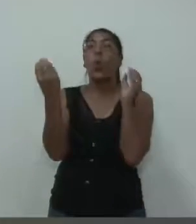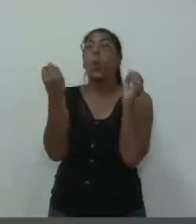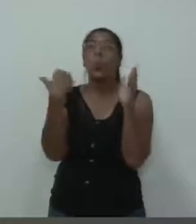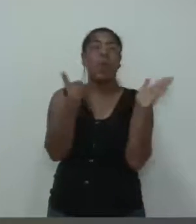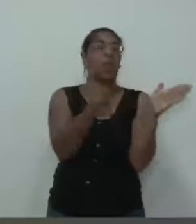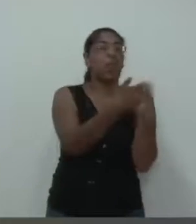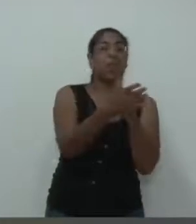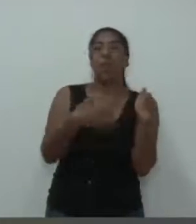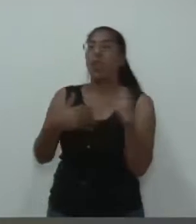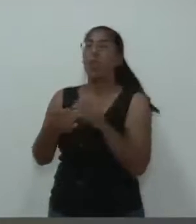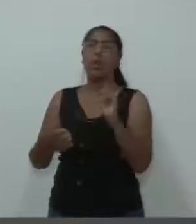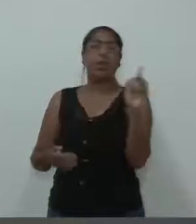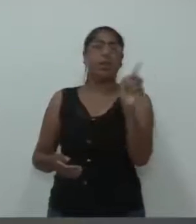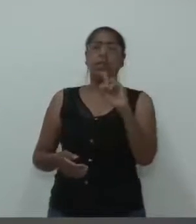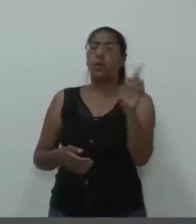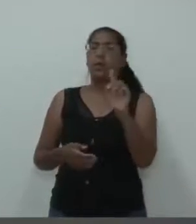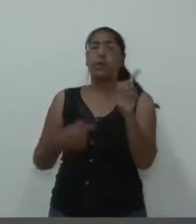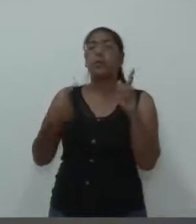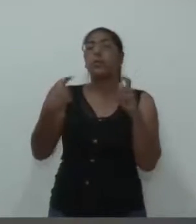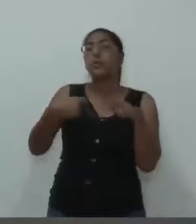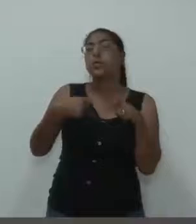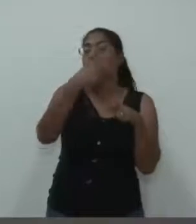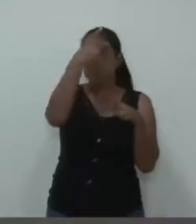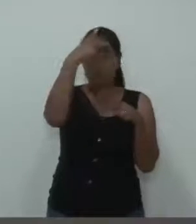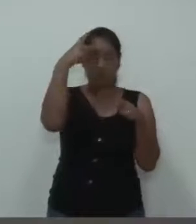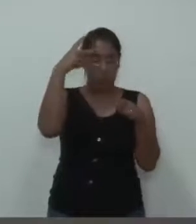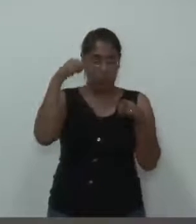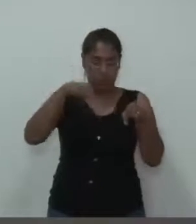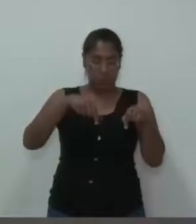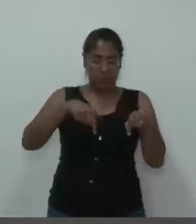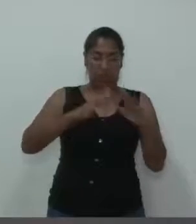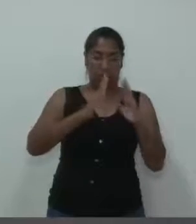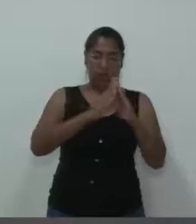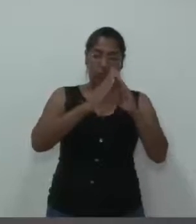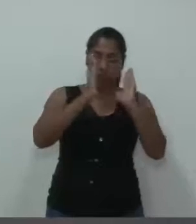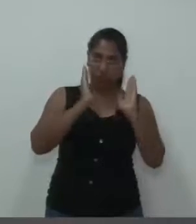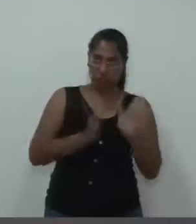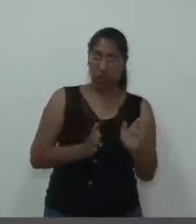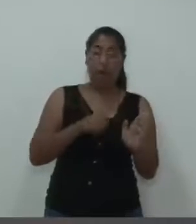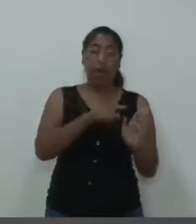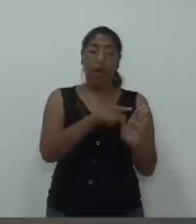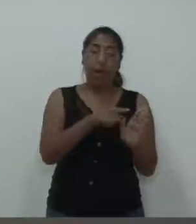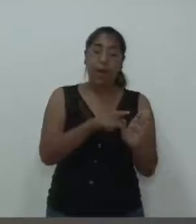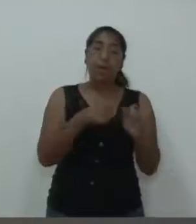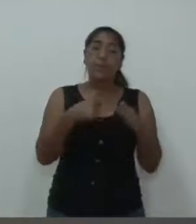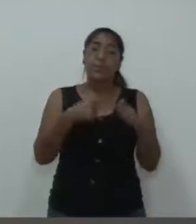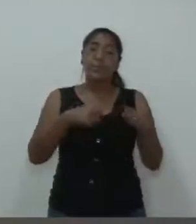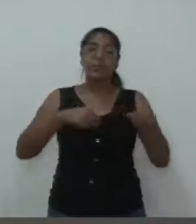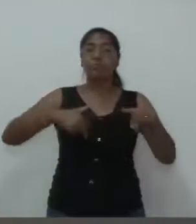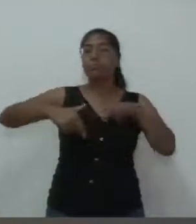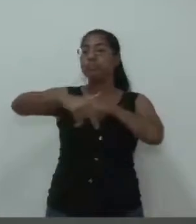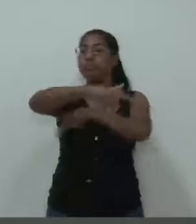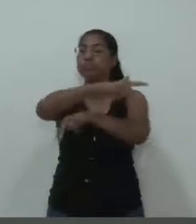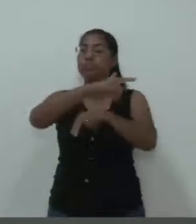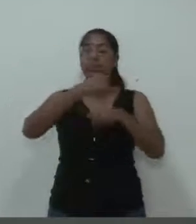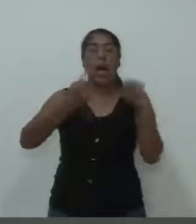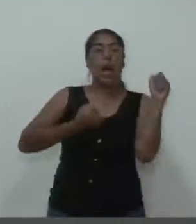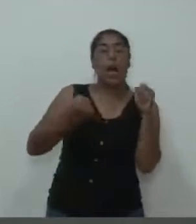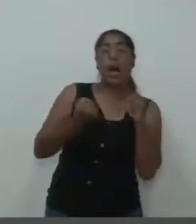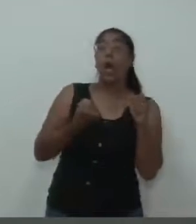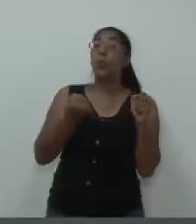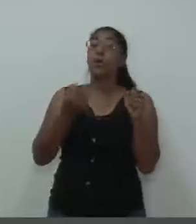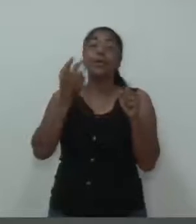toda a população que já reside aqui, ela tem o direito de se movimentar. Precisa urgentemente cuidar daquilo que